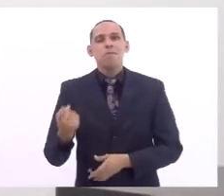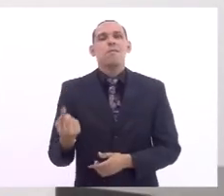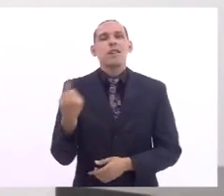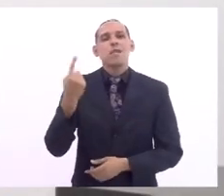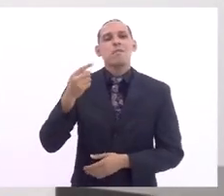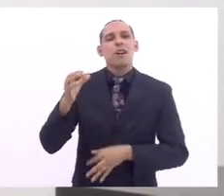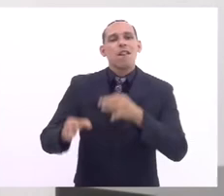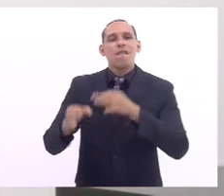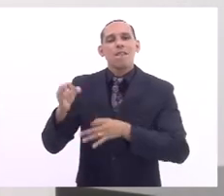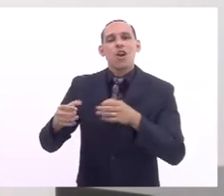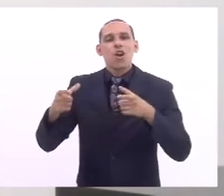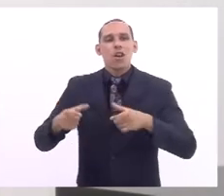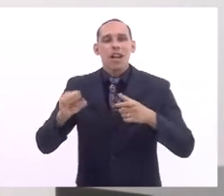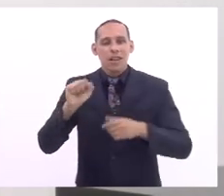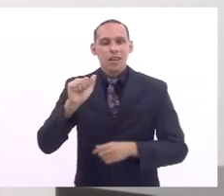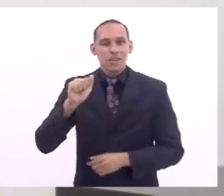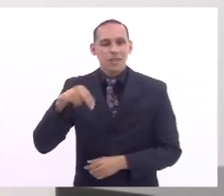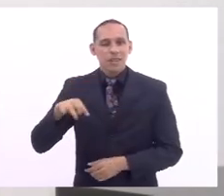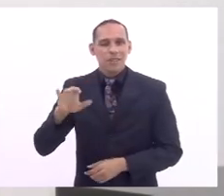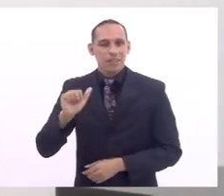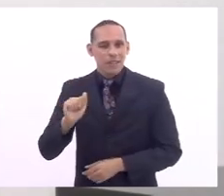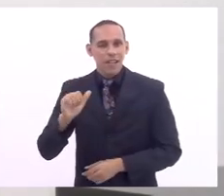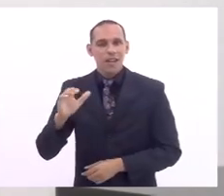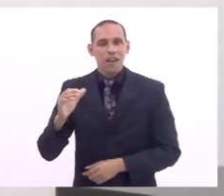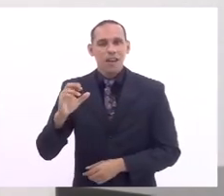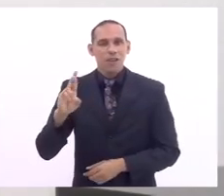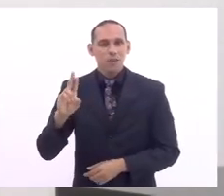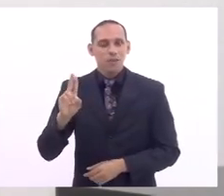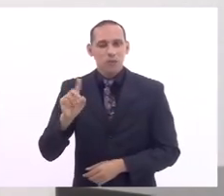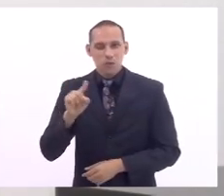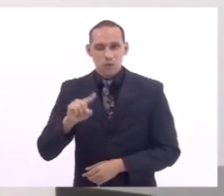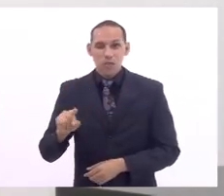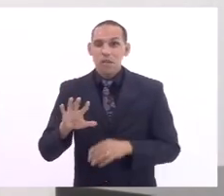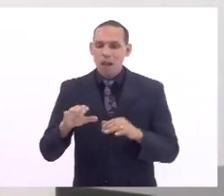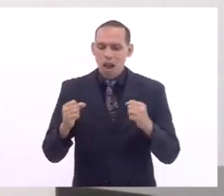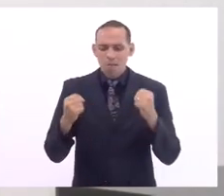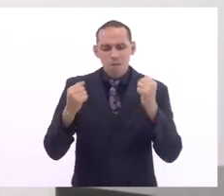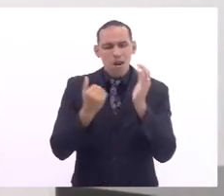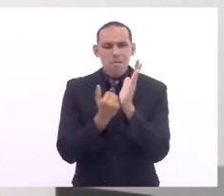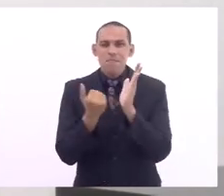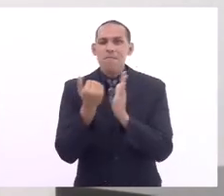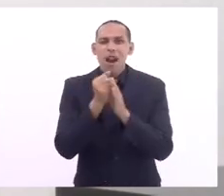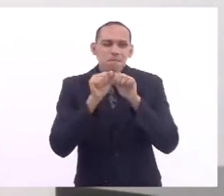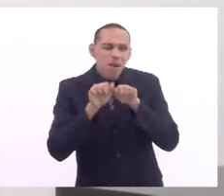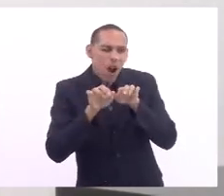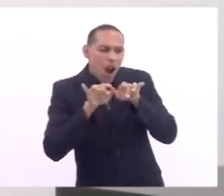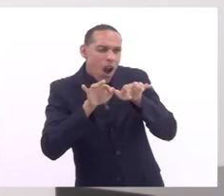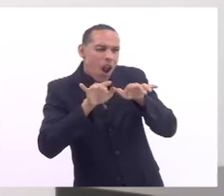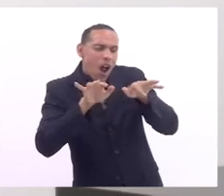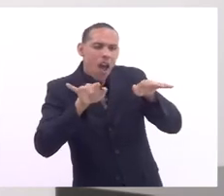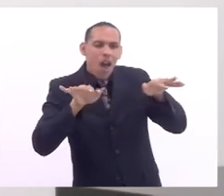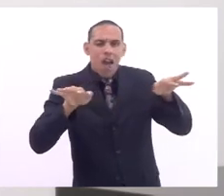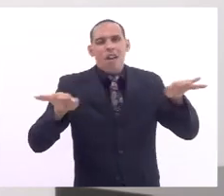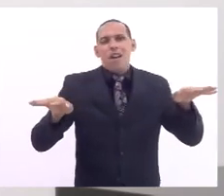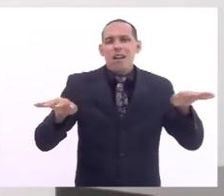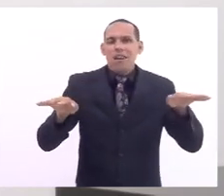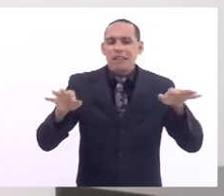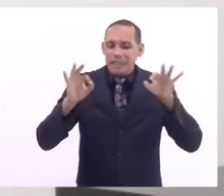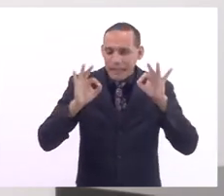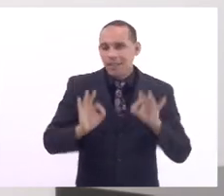Fórum em Santa Cruz e vai ganhando força capilaridade escala de uma forma muito